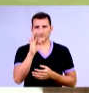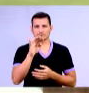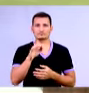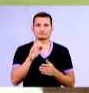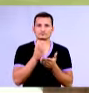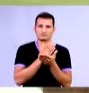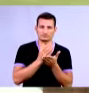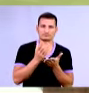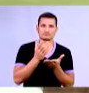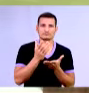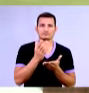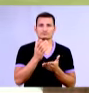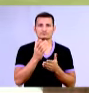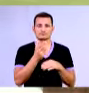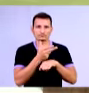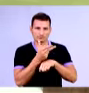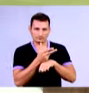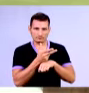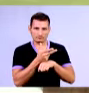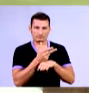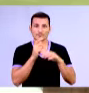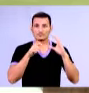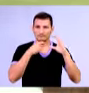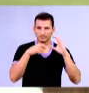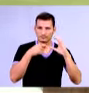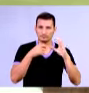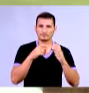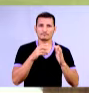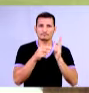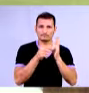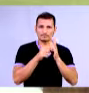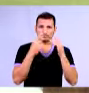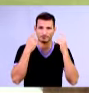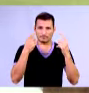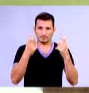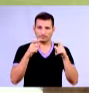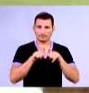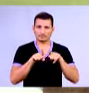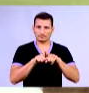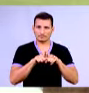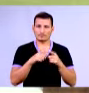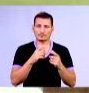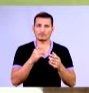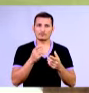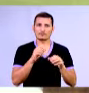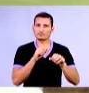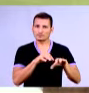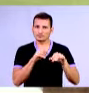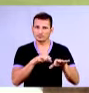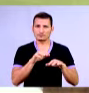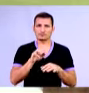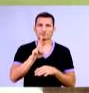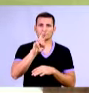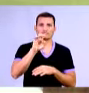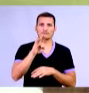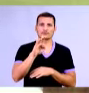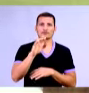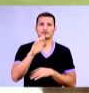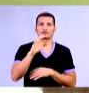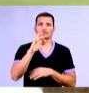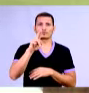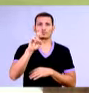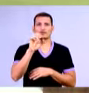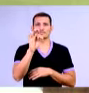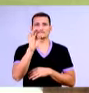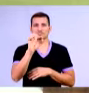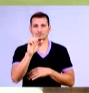vídeo. Uma ferramenta que eu acho interessante, que é voltada especificamente para a parte de educação, que é o WebQuest, em que